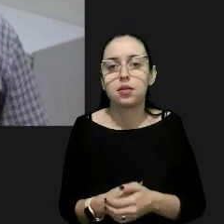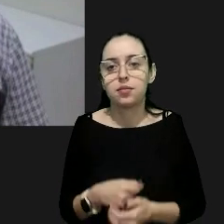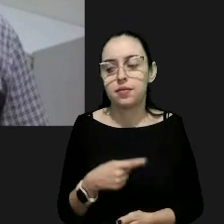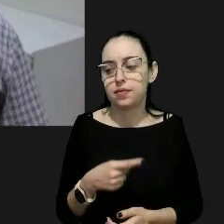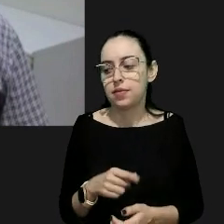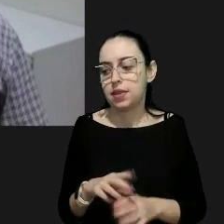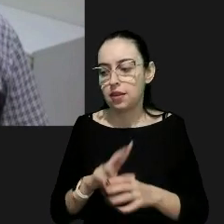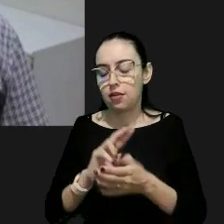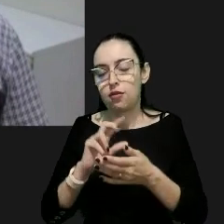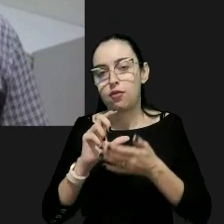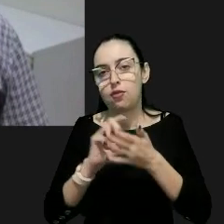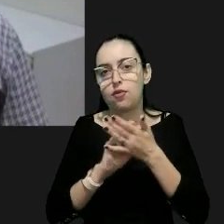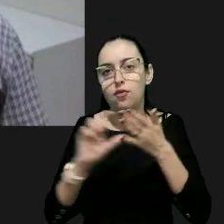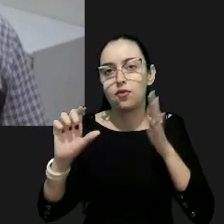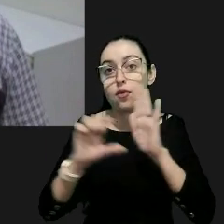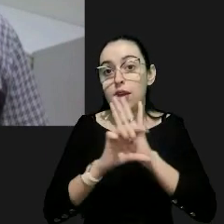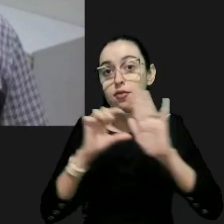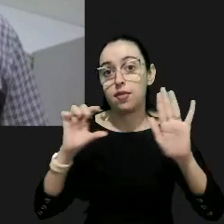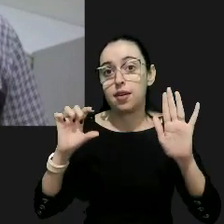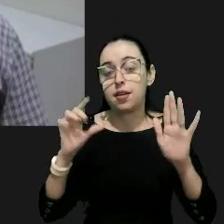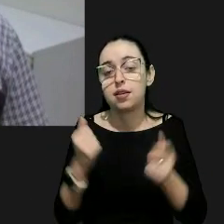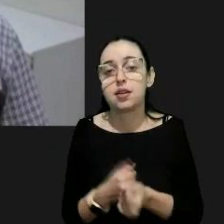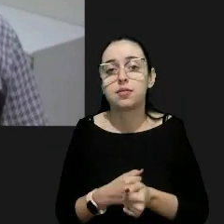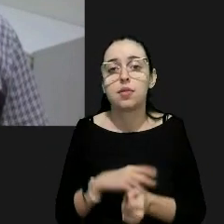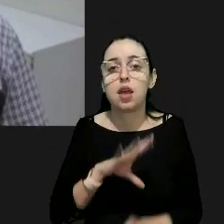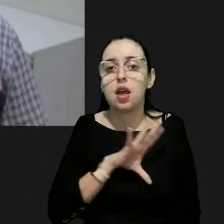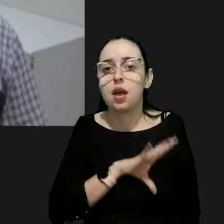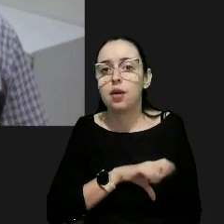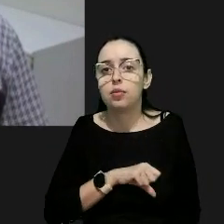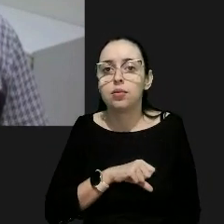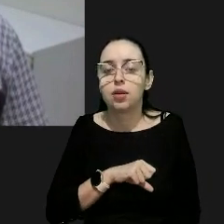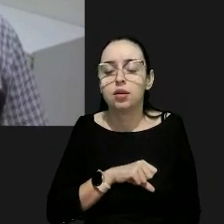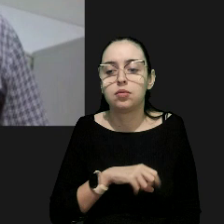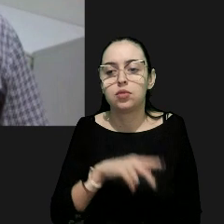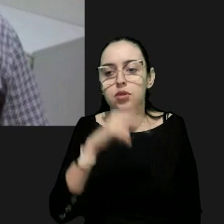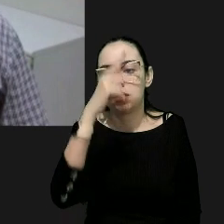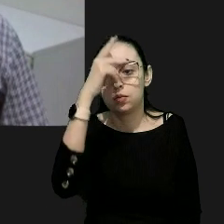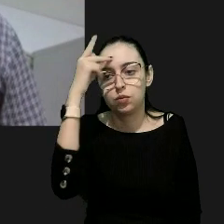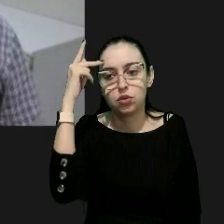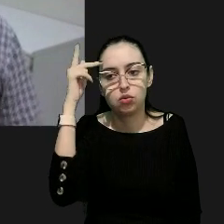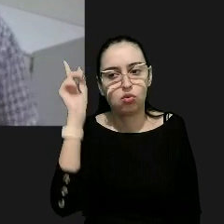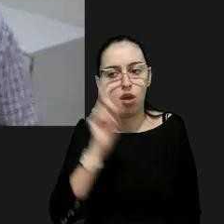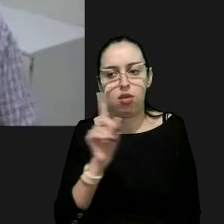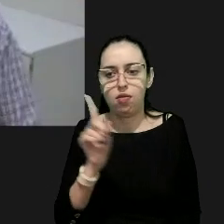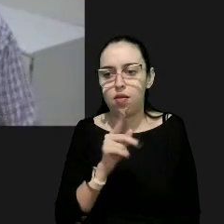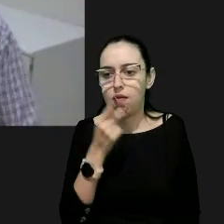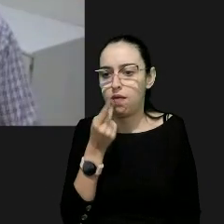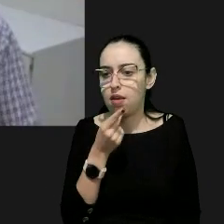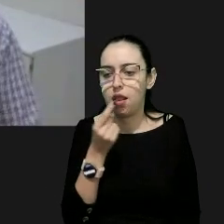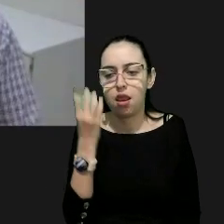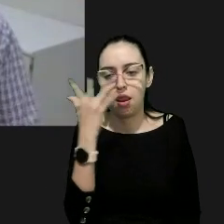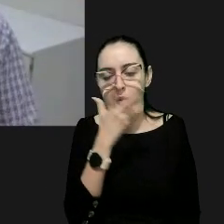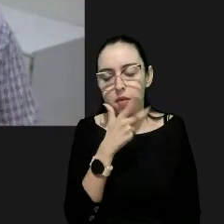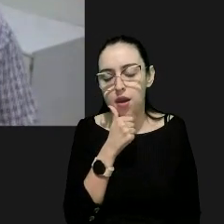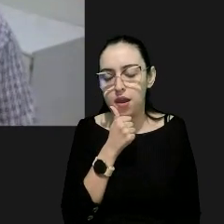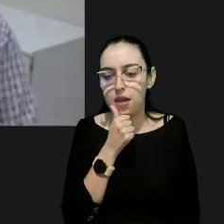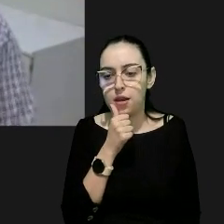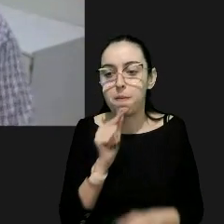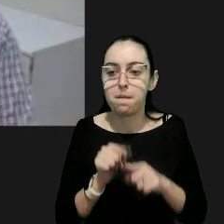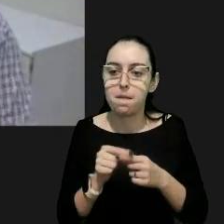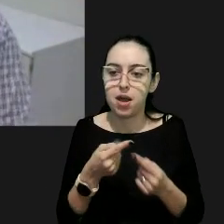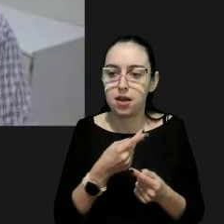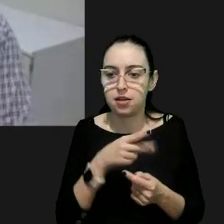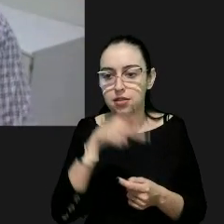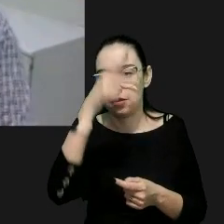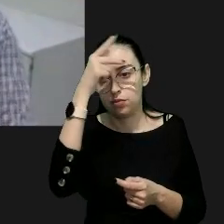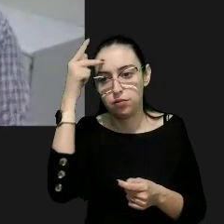por WhatsApp. Olha, a frase é a seguinte: amamos não a pessoa que fala